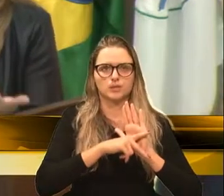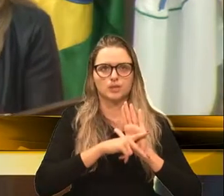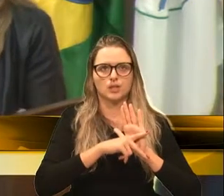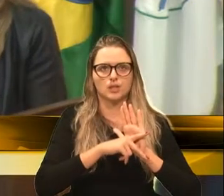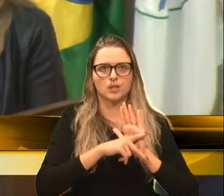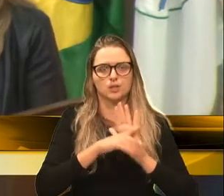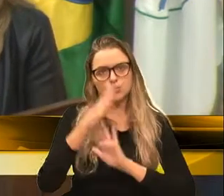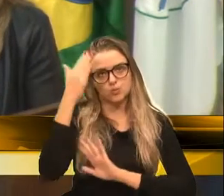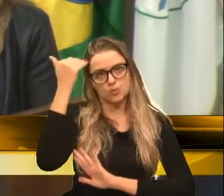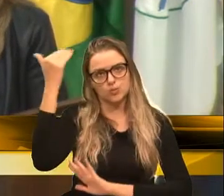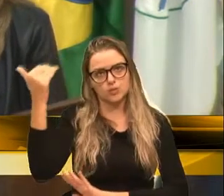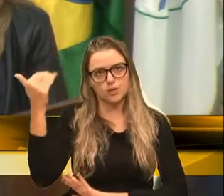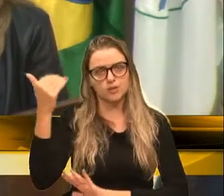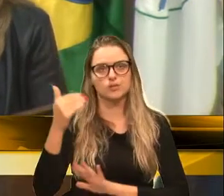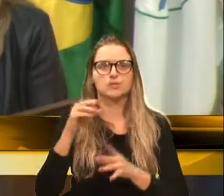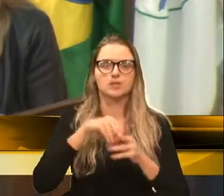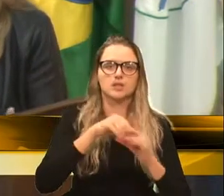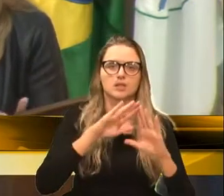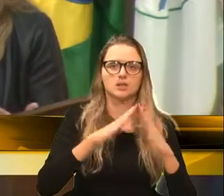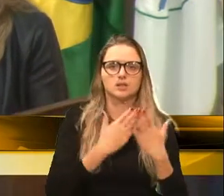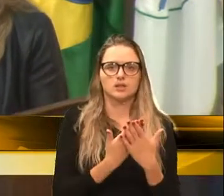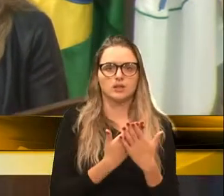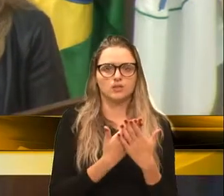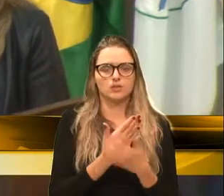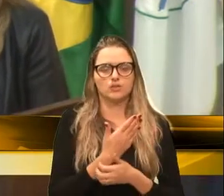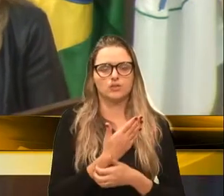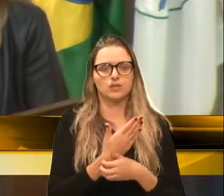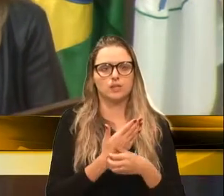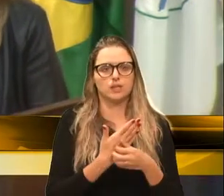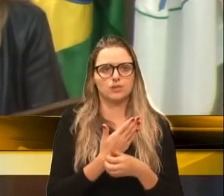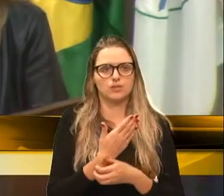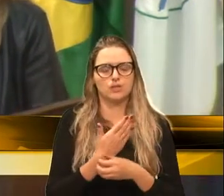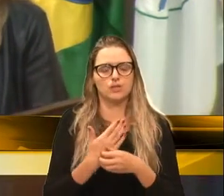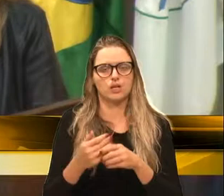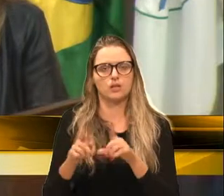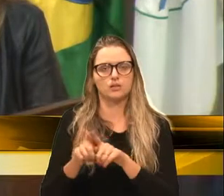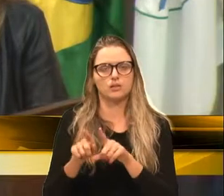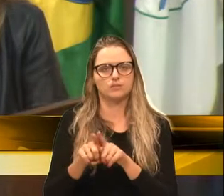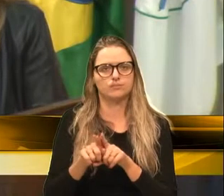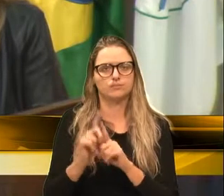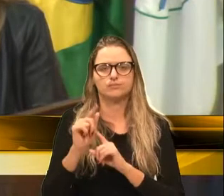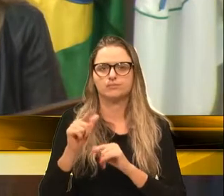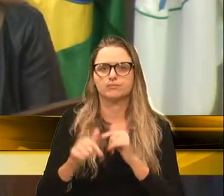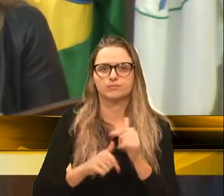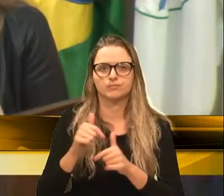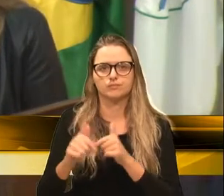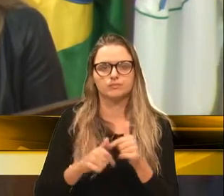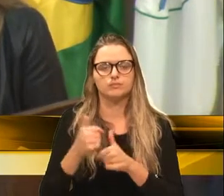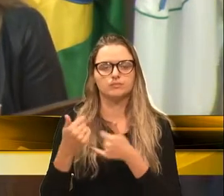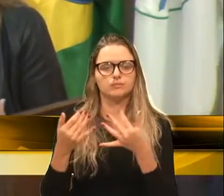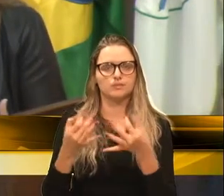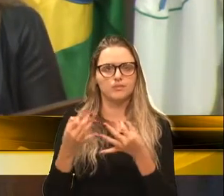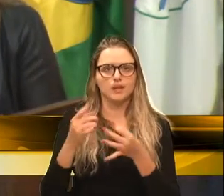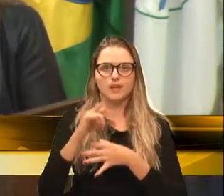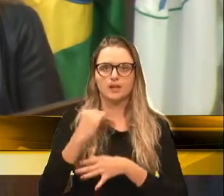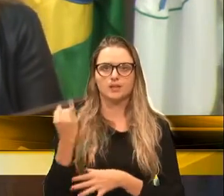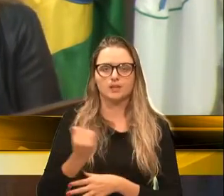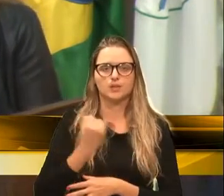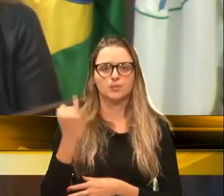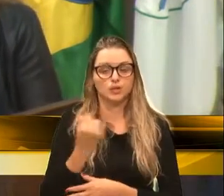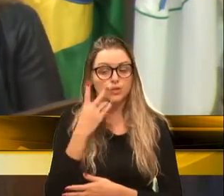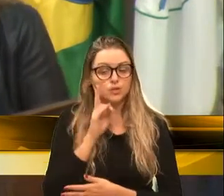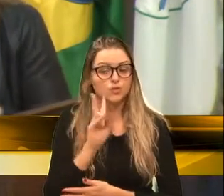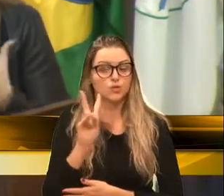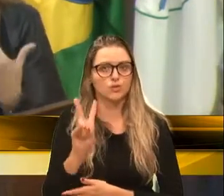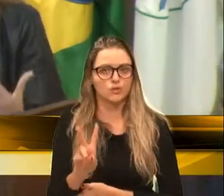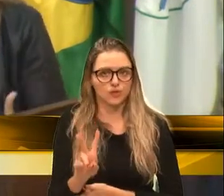os seus projetos de sucesso nas escolas. Bento apresentou trabalhos fantásticos também. Então, é muito importante a gente ver